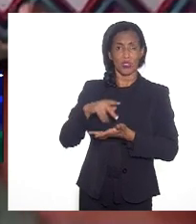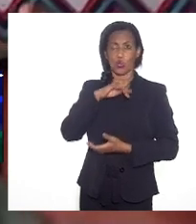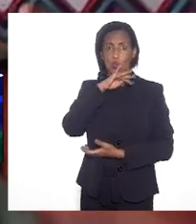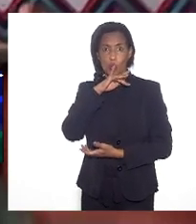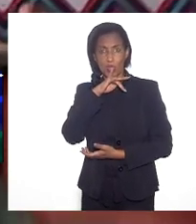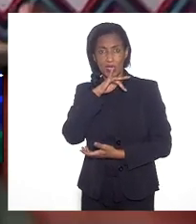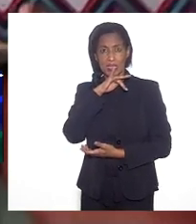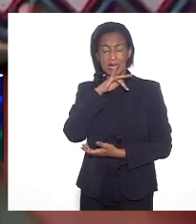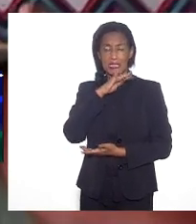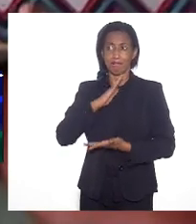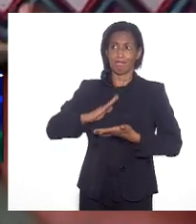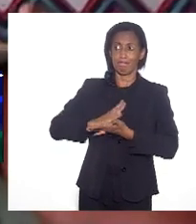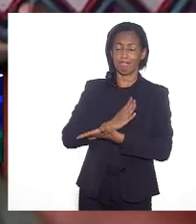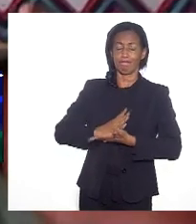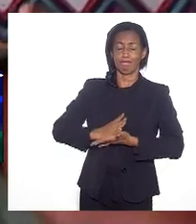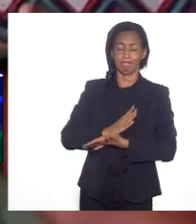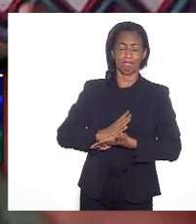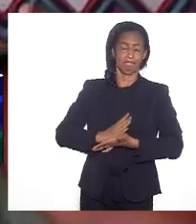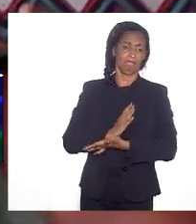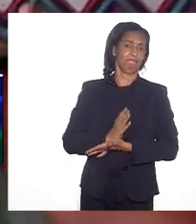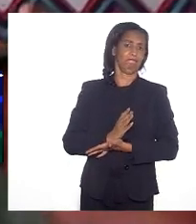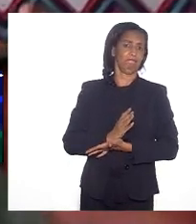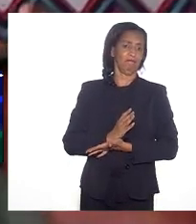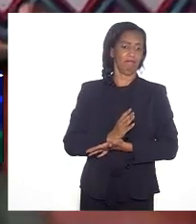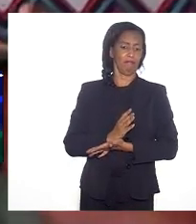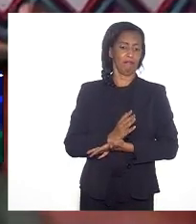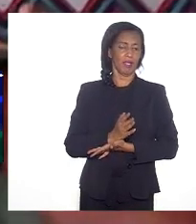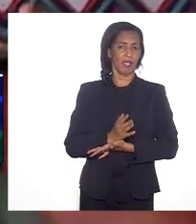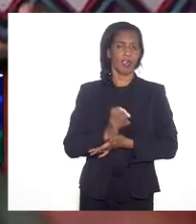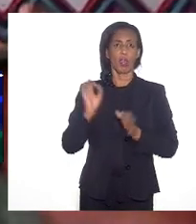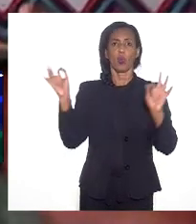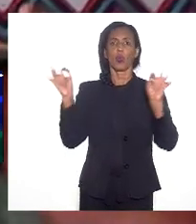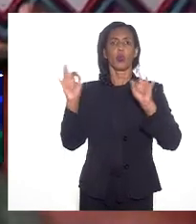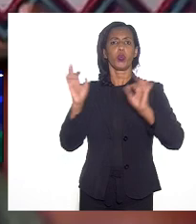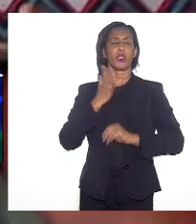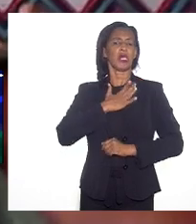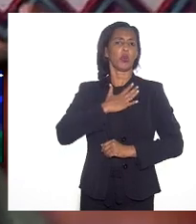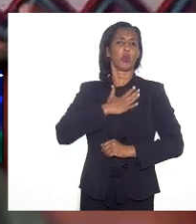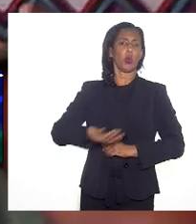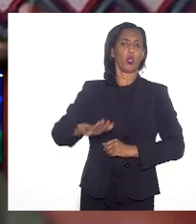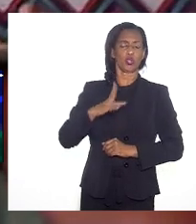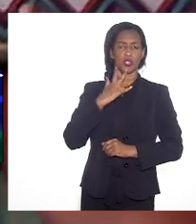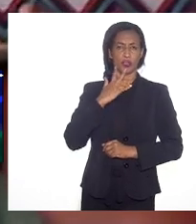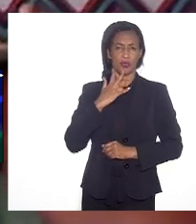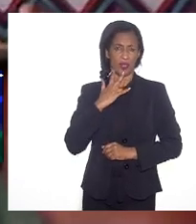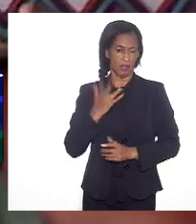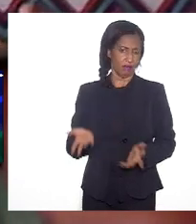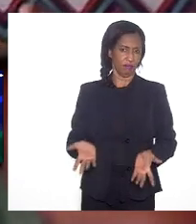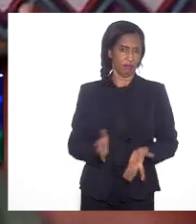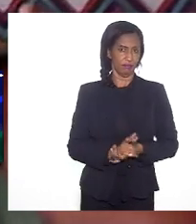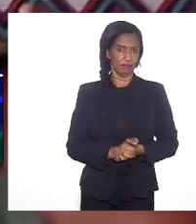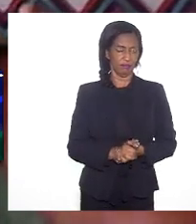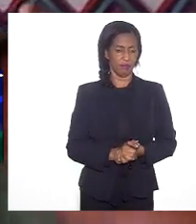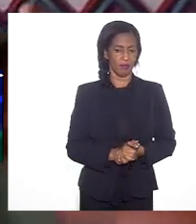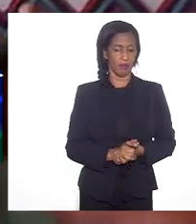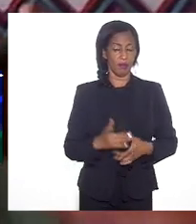ruins, incômodas. Ninguém gosta de falar disso. Mas a gente precisa falar. Porque o poder está na nossa